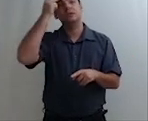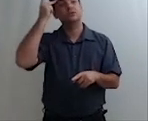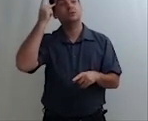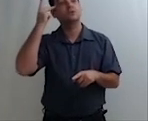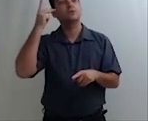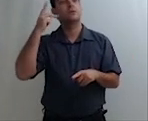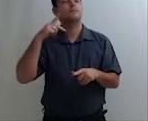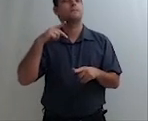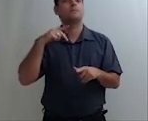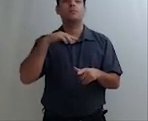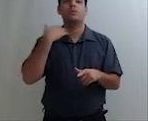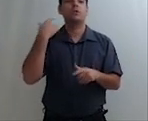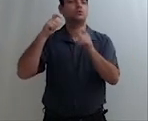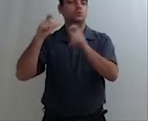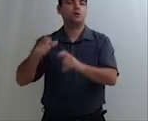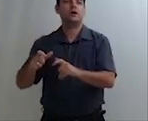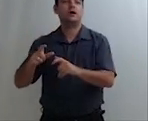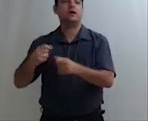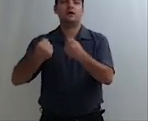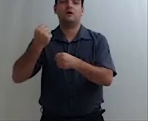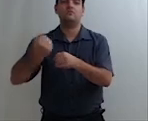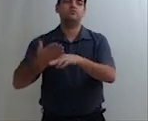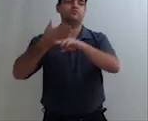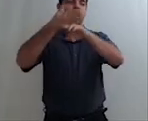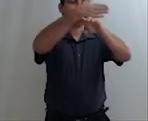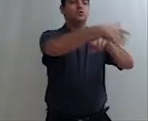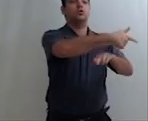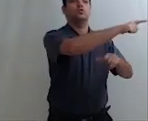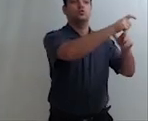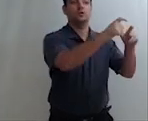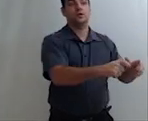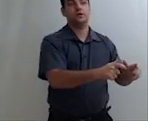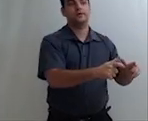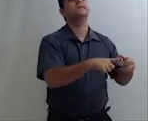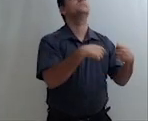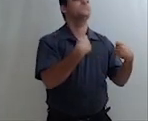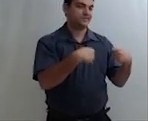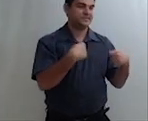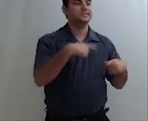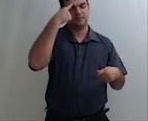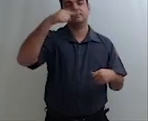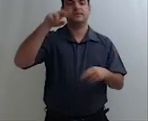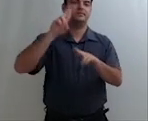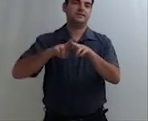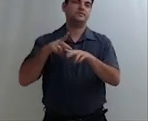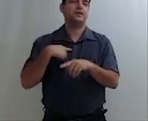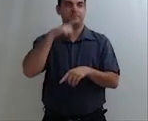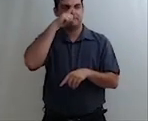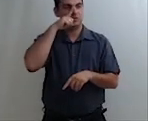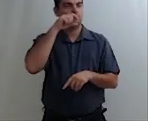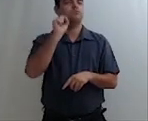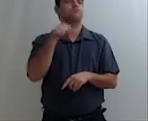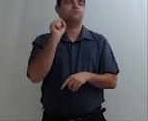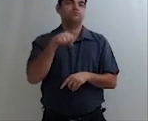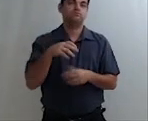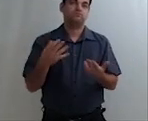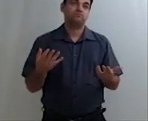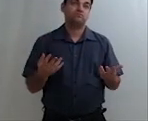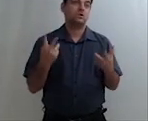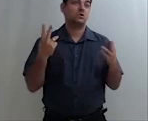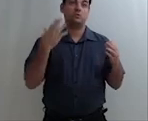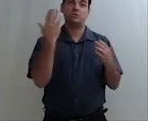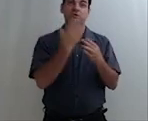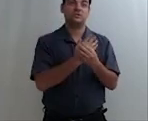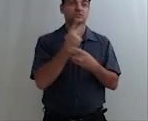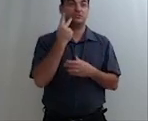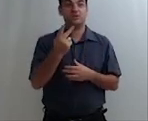comarca tal fato torna a prisão preventiva justificada nesses casos gravíssimos como apresentado nos autos éis que